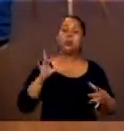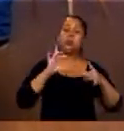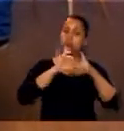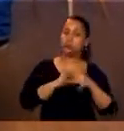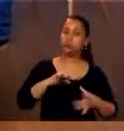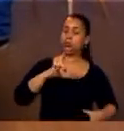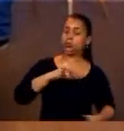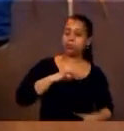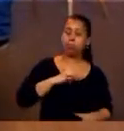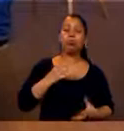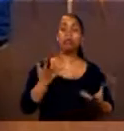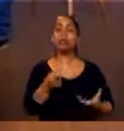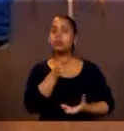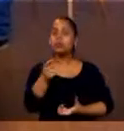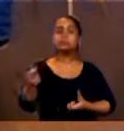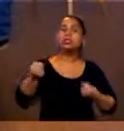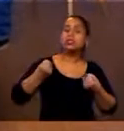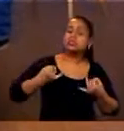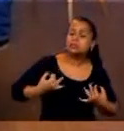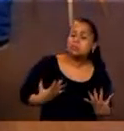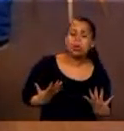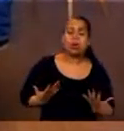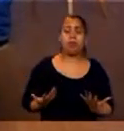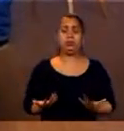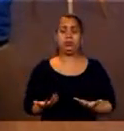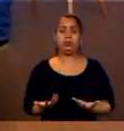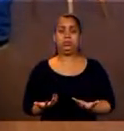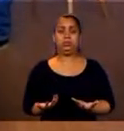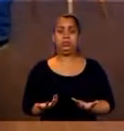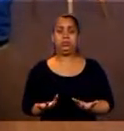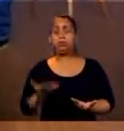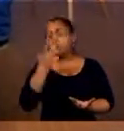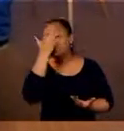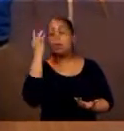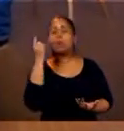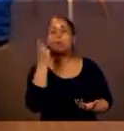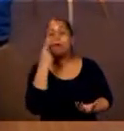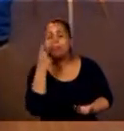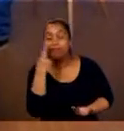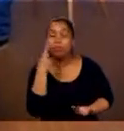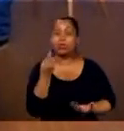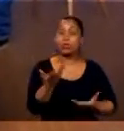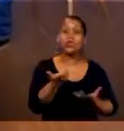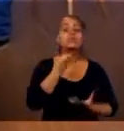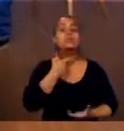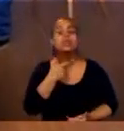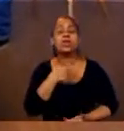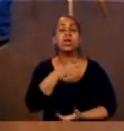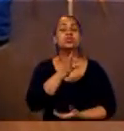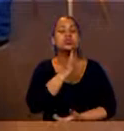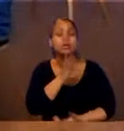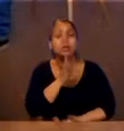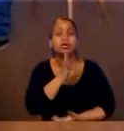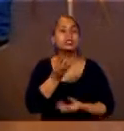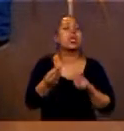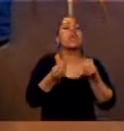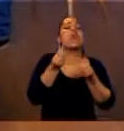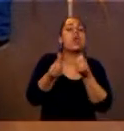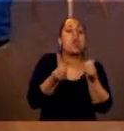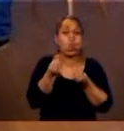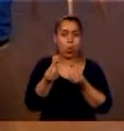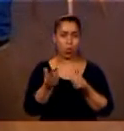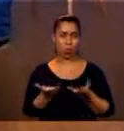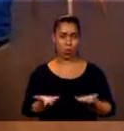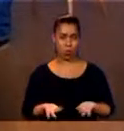juntam a vocês. E eu queria que você falasse, assim, quem viu, quem está vendo e se interessou pelo trabalho da AMA, como é que